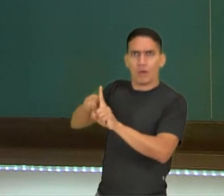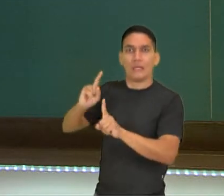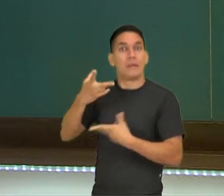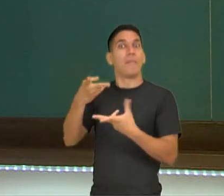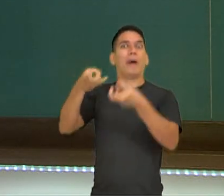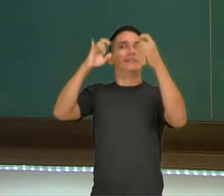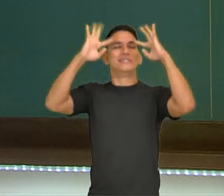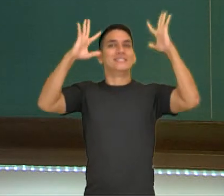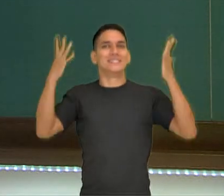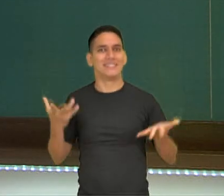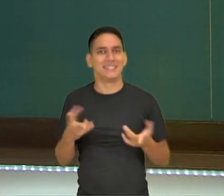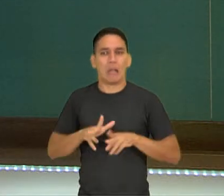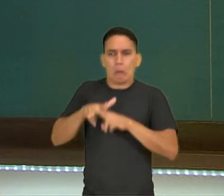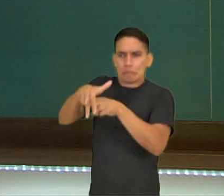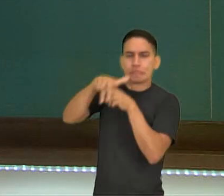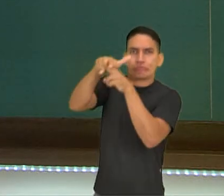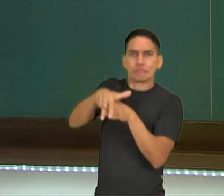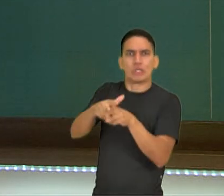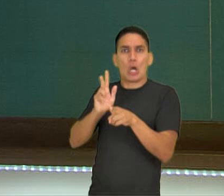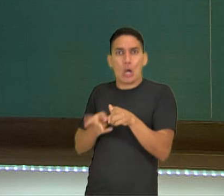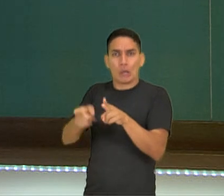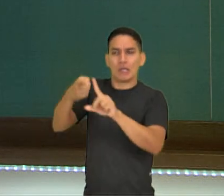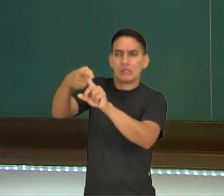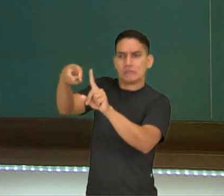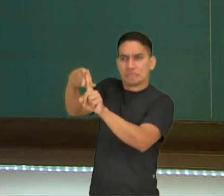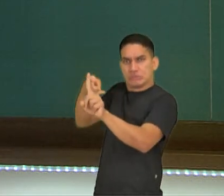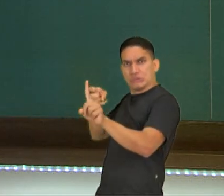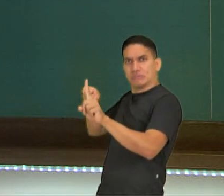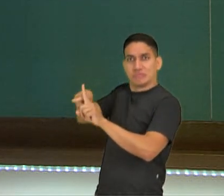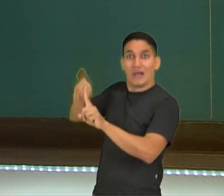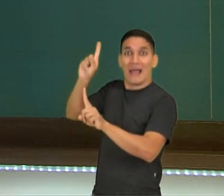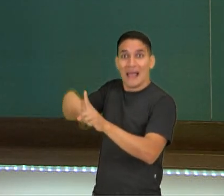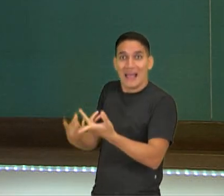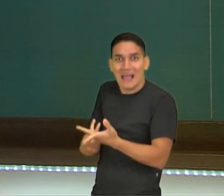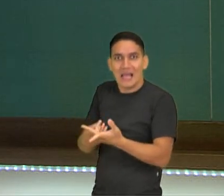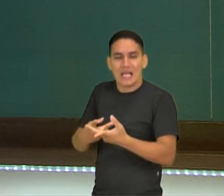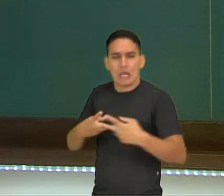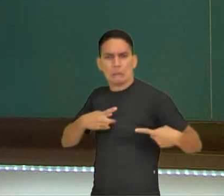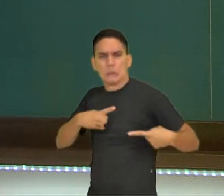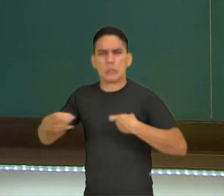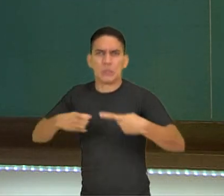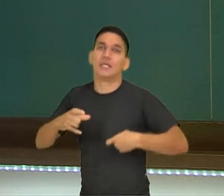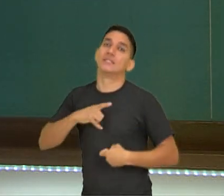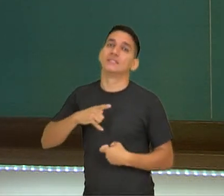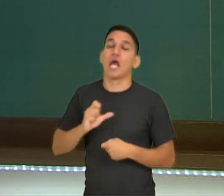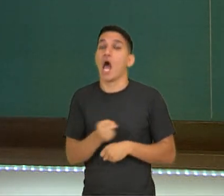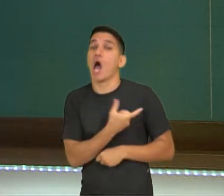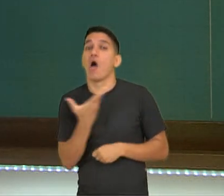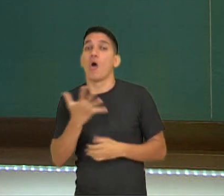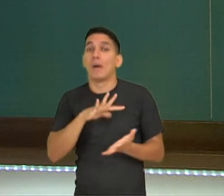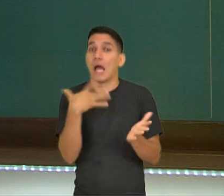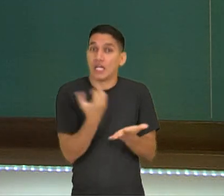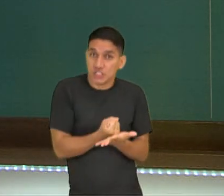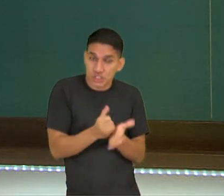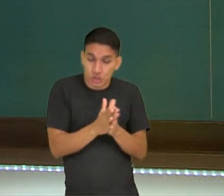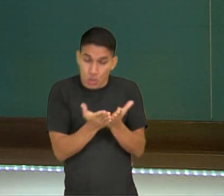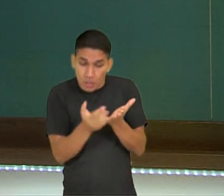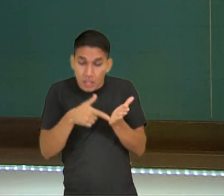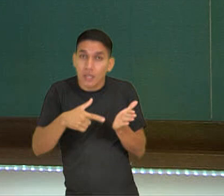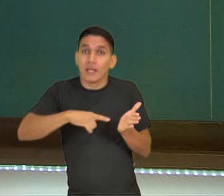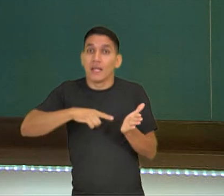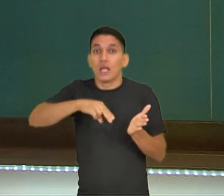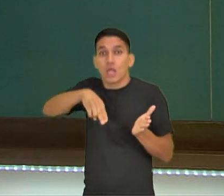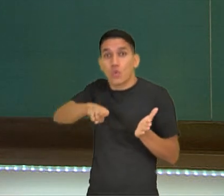cavalo, soltando, que eram os chamados guerreiros pardos. Muitos relatos bíblicos falando sobre esses guerreiros núbios